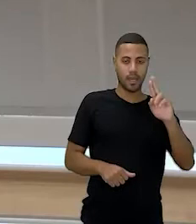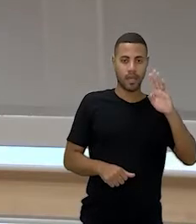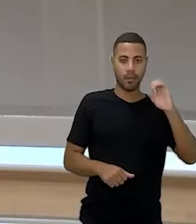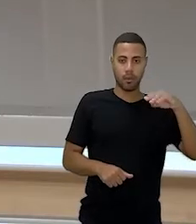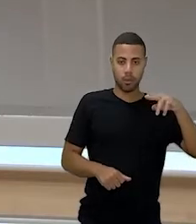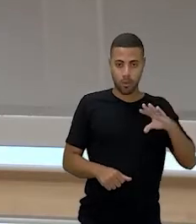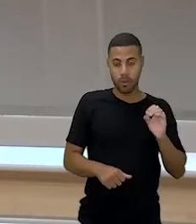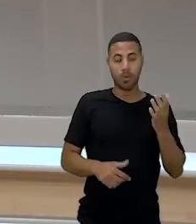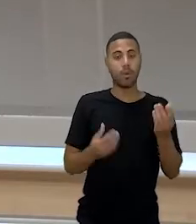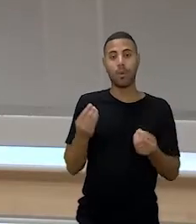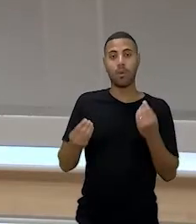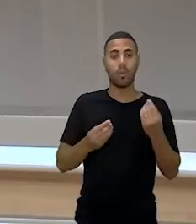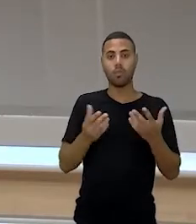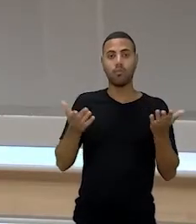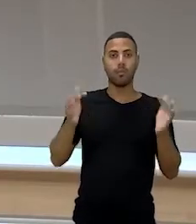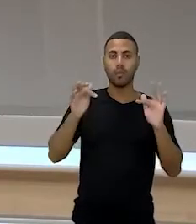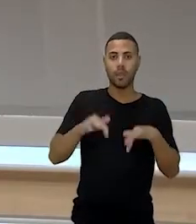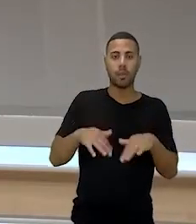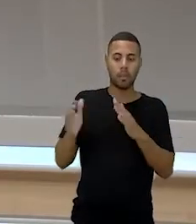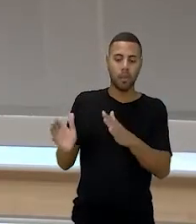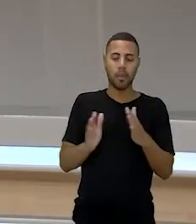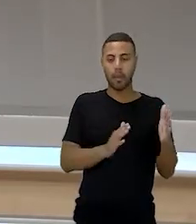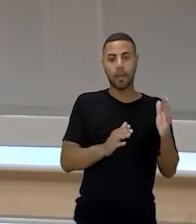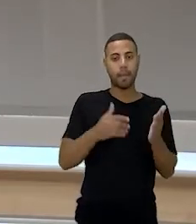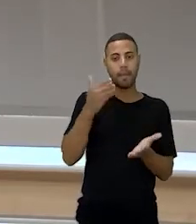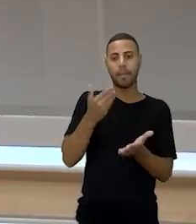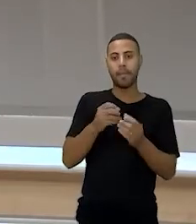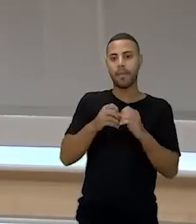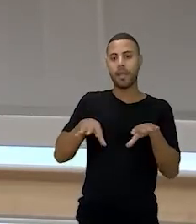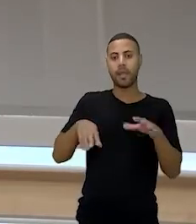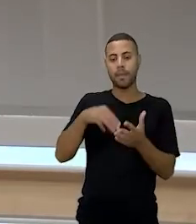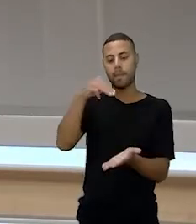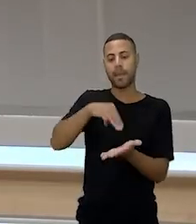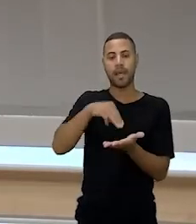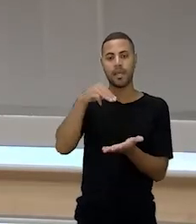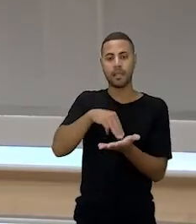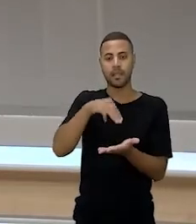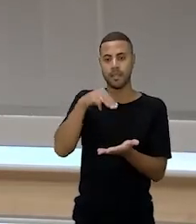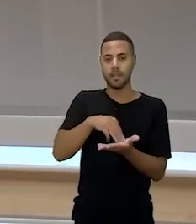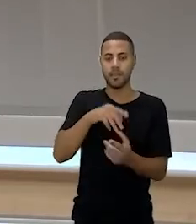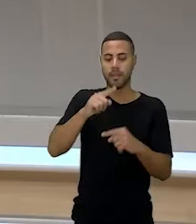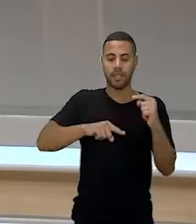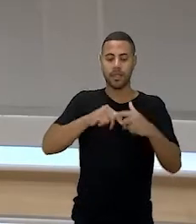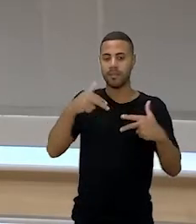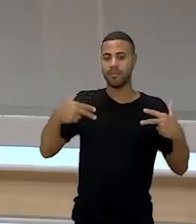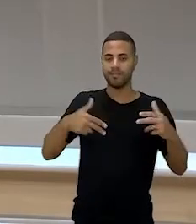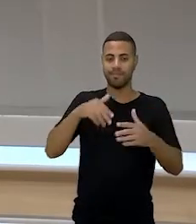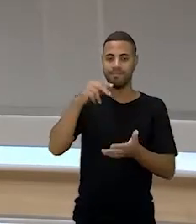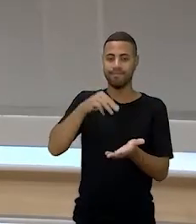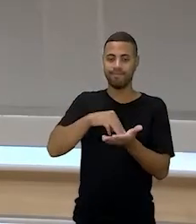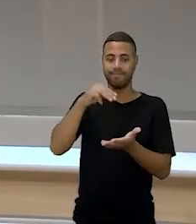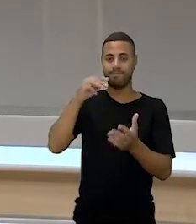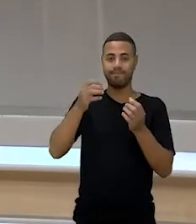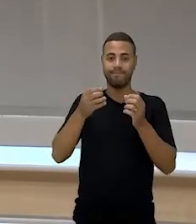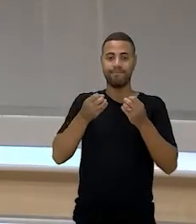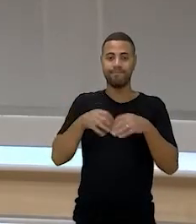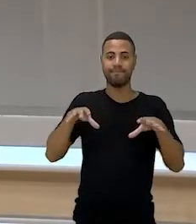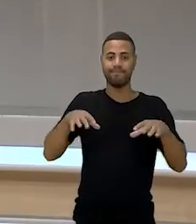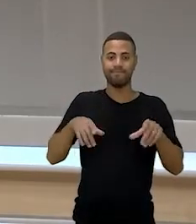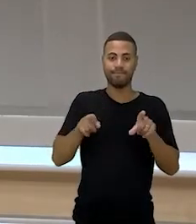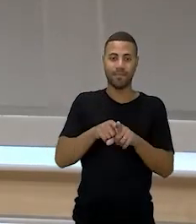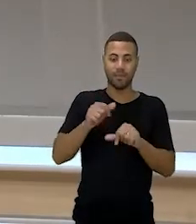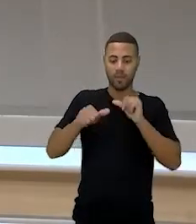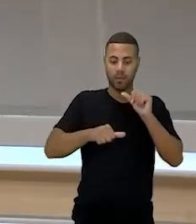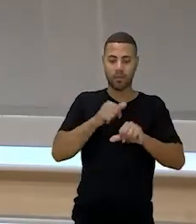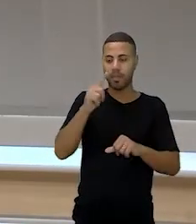gente entende que no final do processo nós temos perda de massa de material, porque se transformou em gás carbônico e